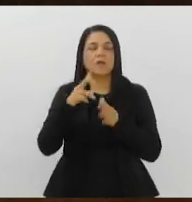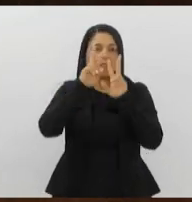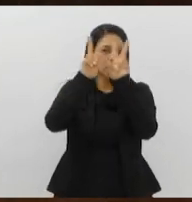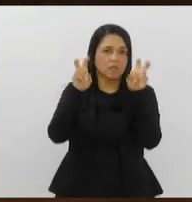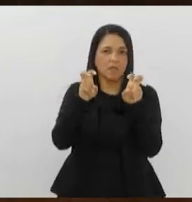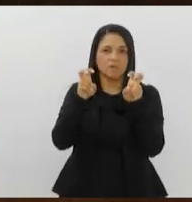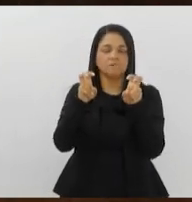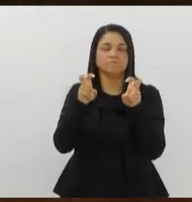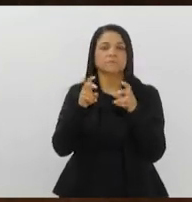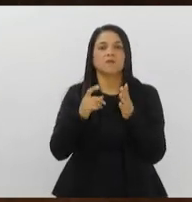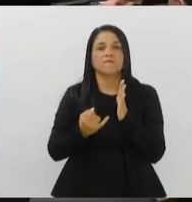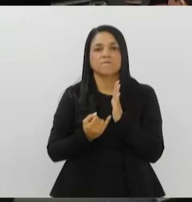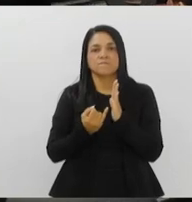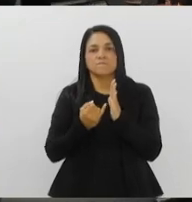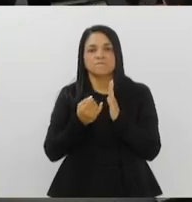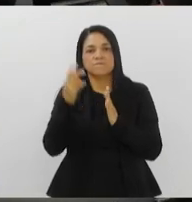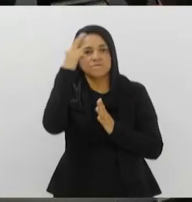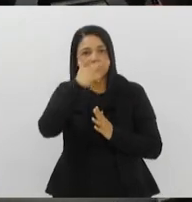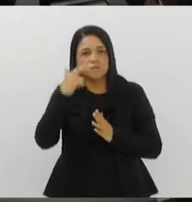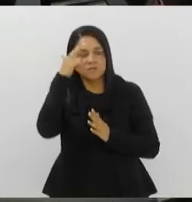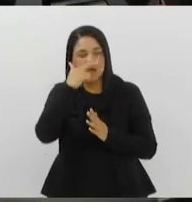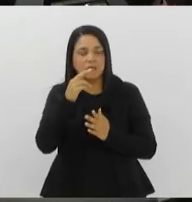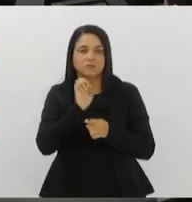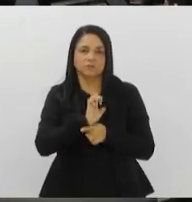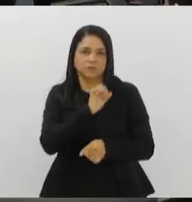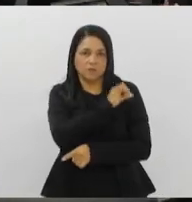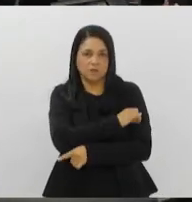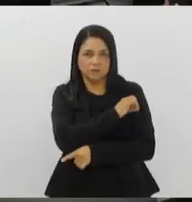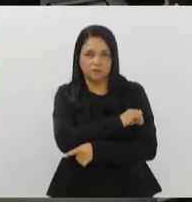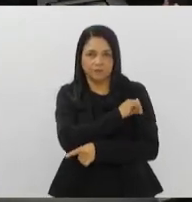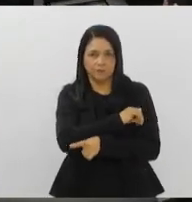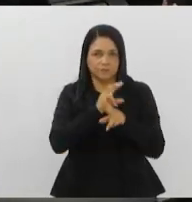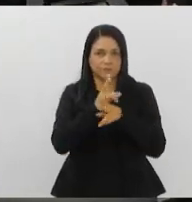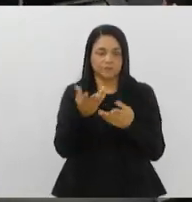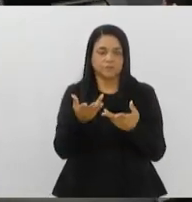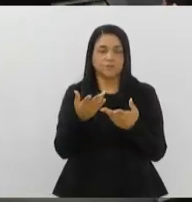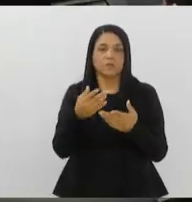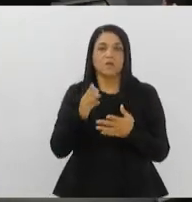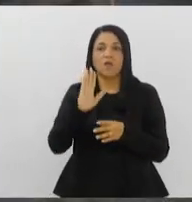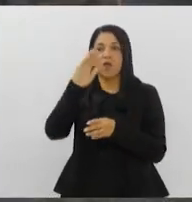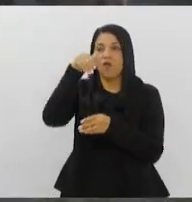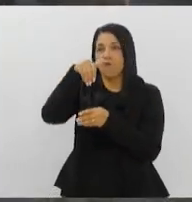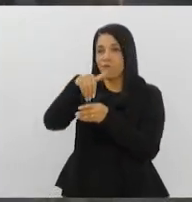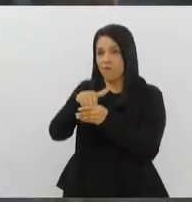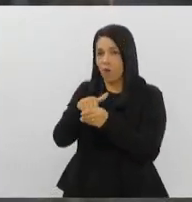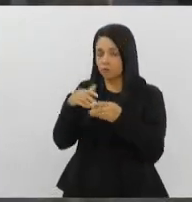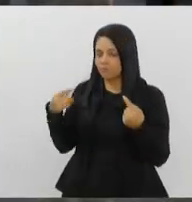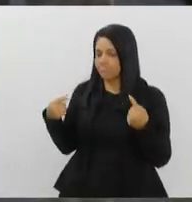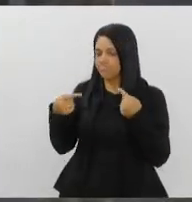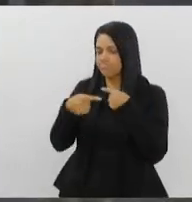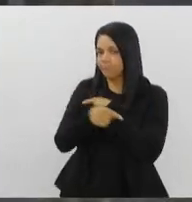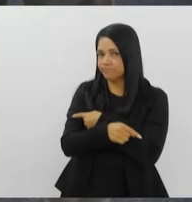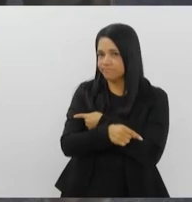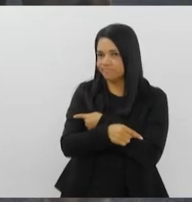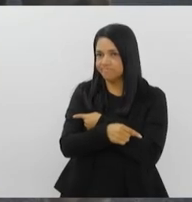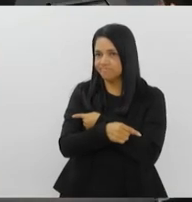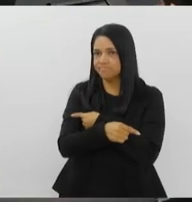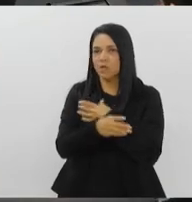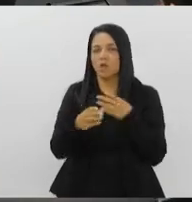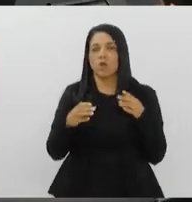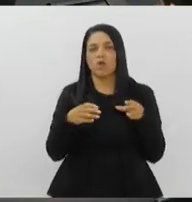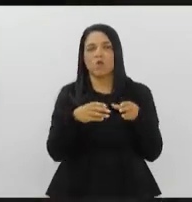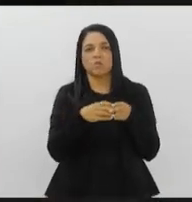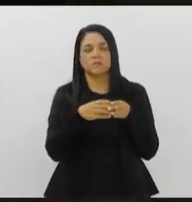Estado, às 14 horas. Obrigado. Senhora Presidente, voto divergente. Voto divergente pela Comissão